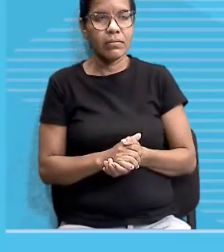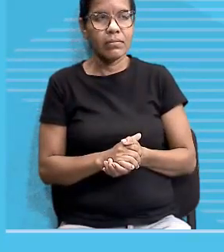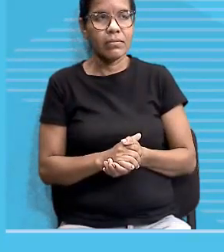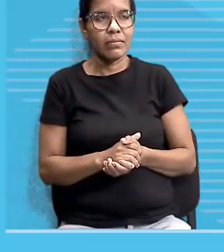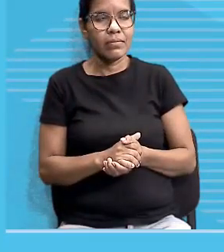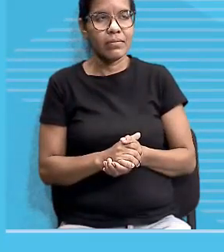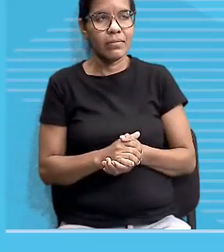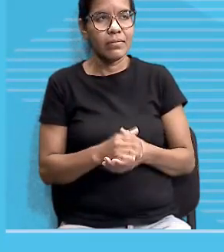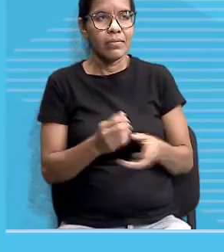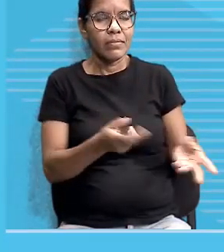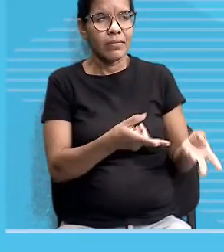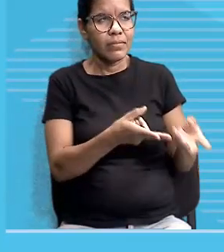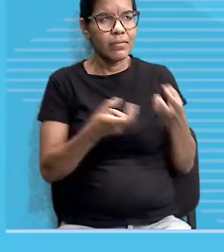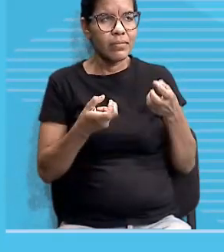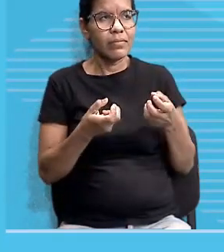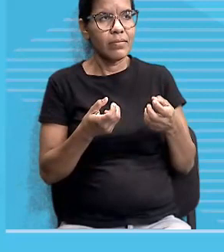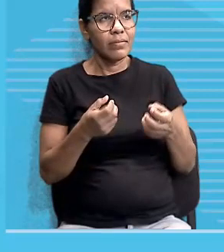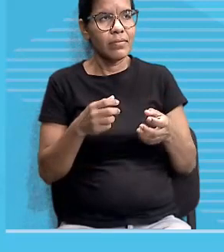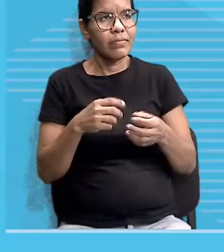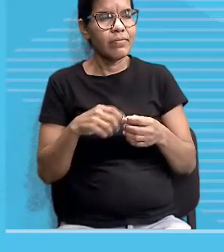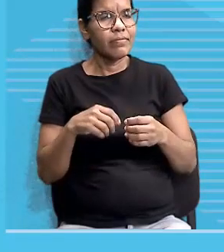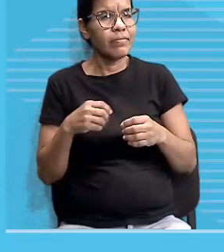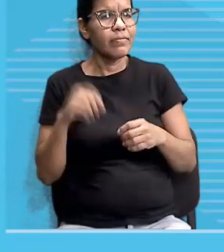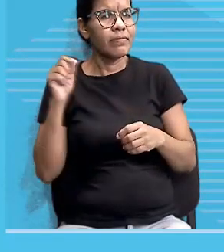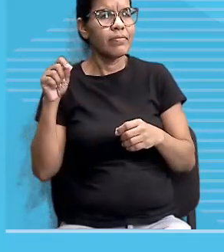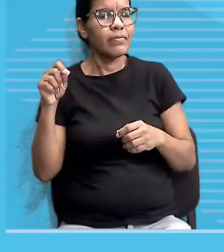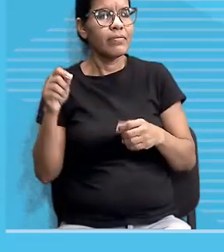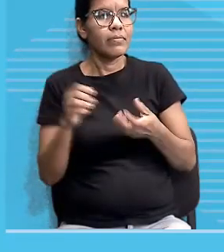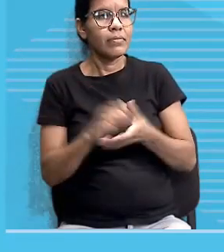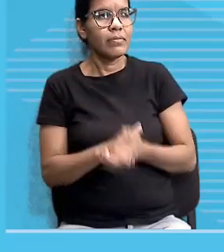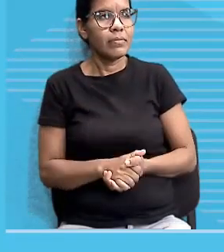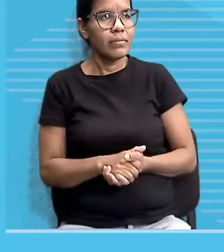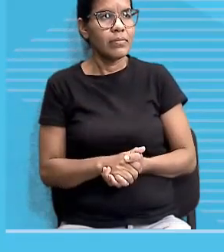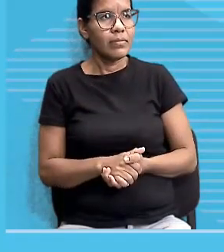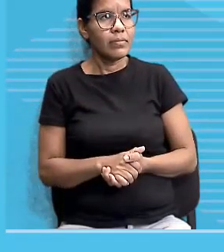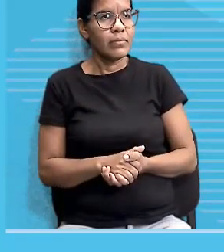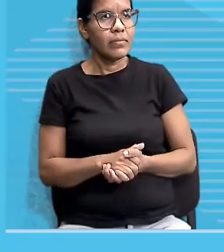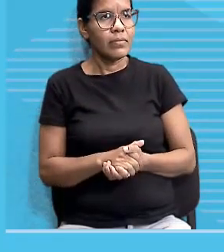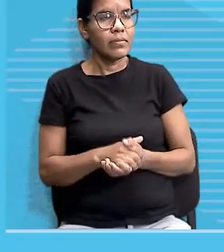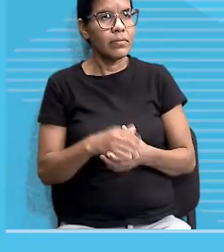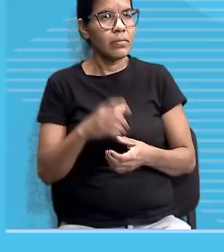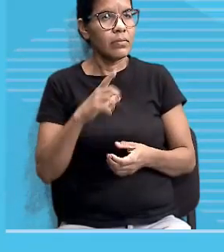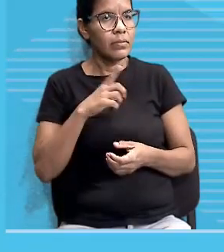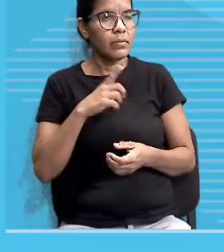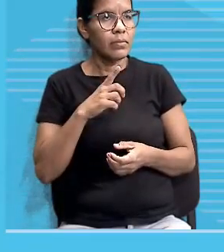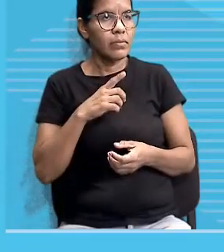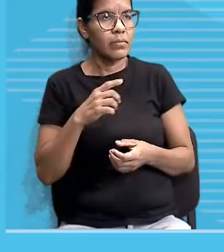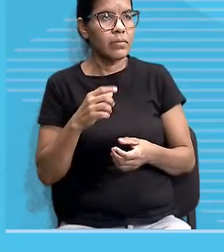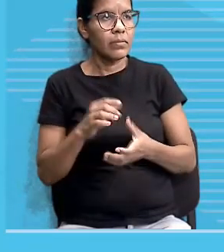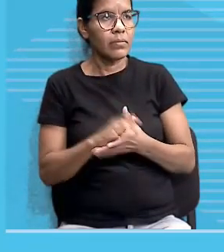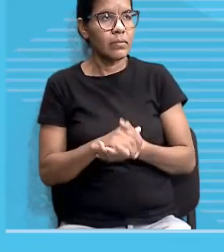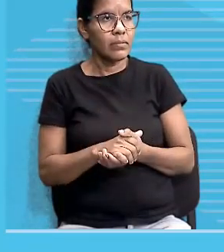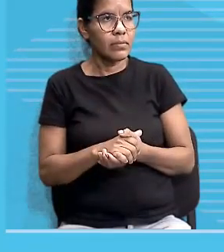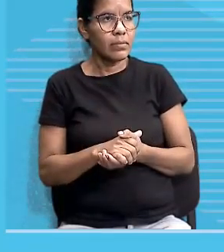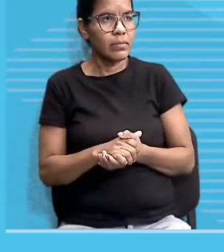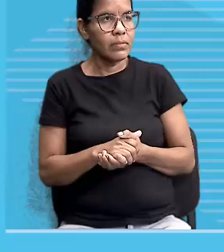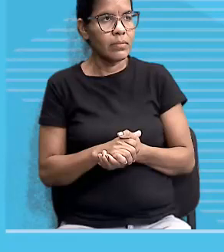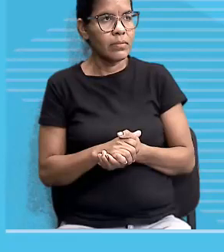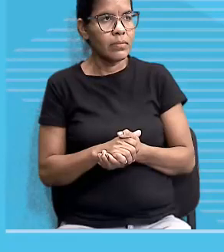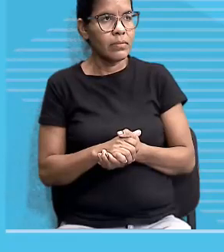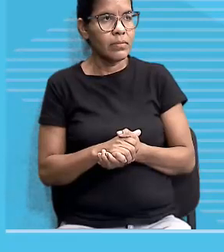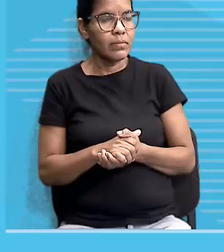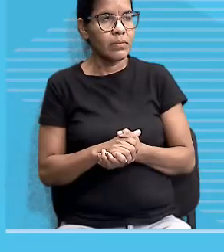e o fenômeno observado deve-se ao fato de que tem a ver a densidade dos